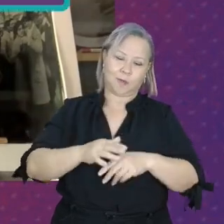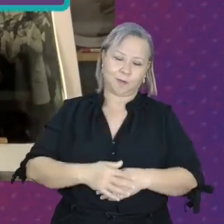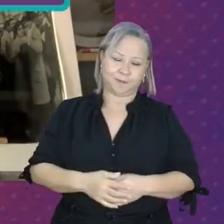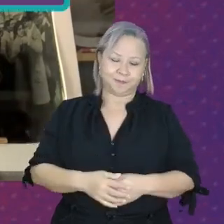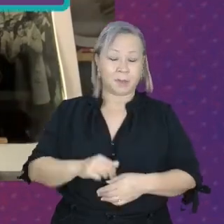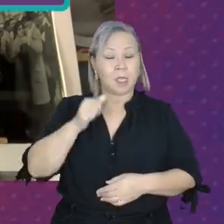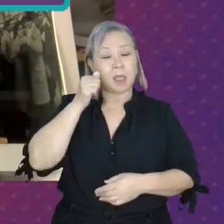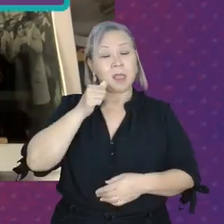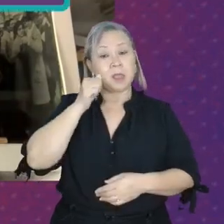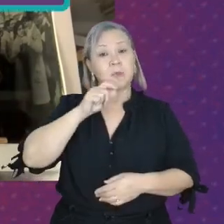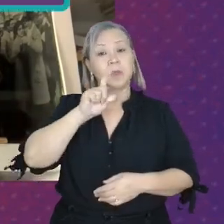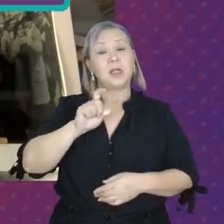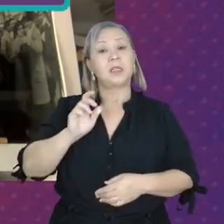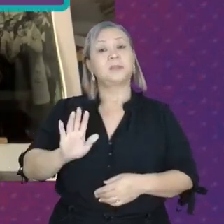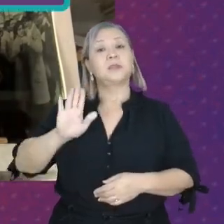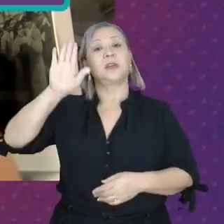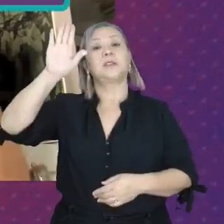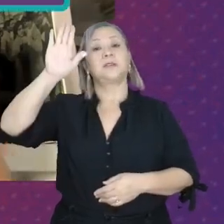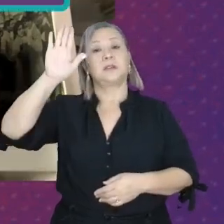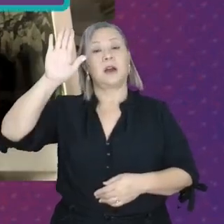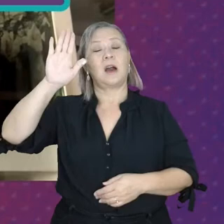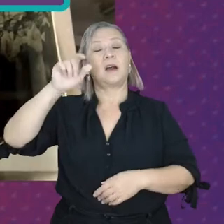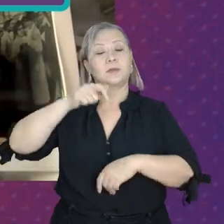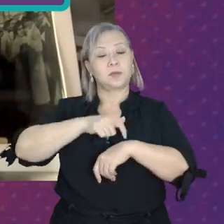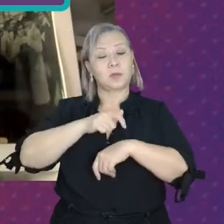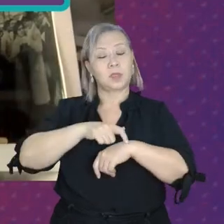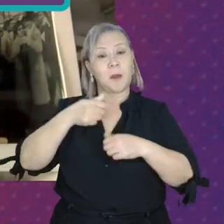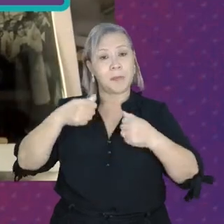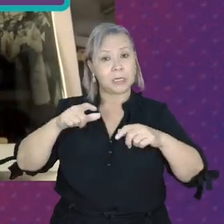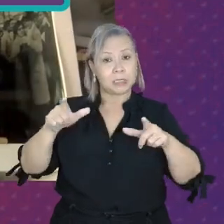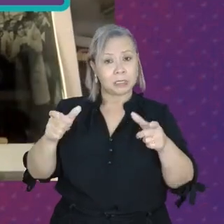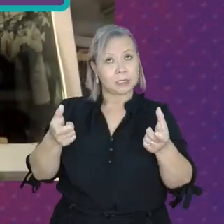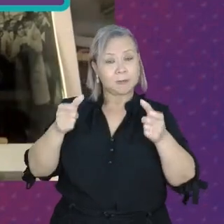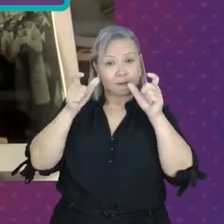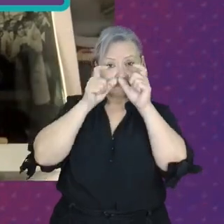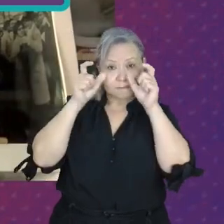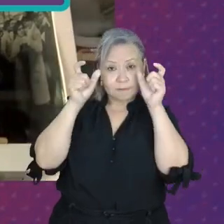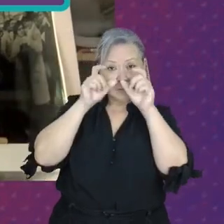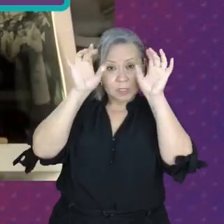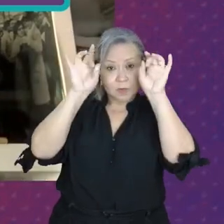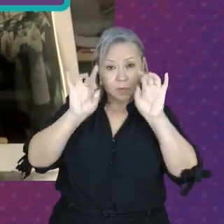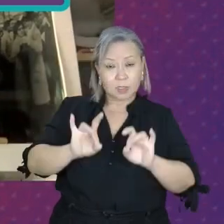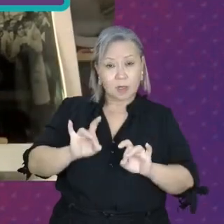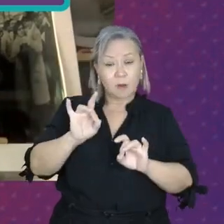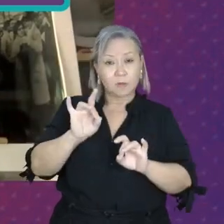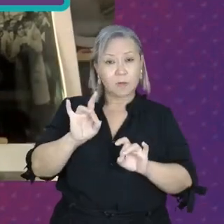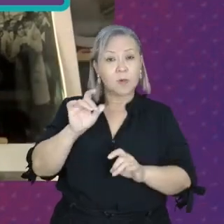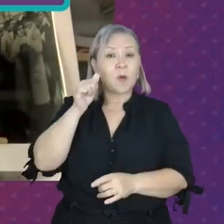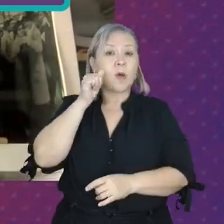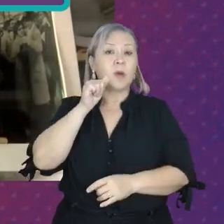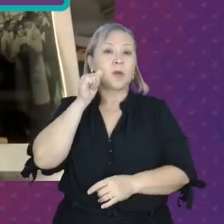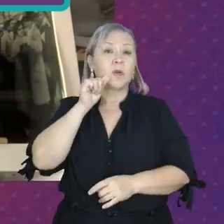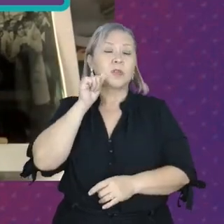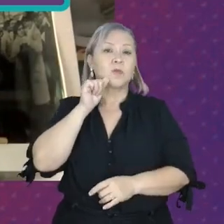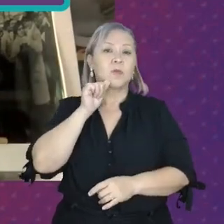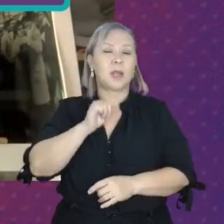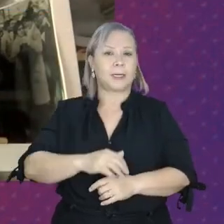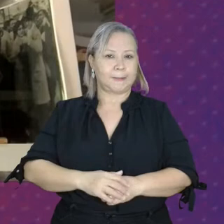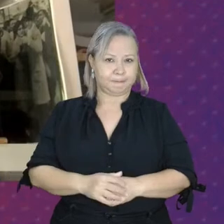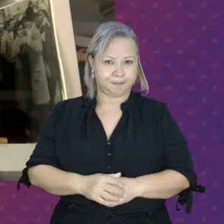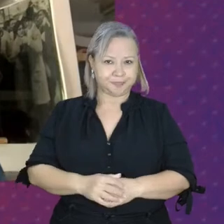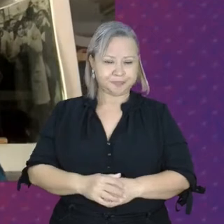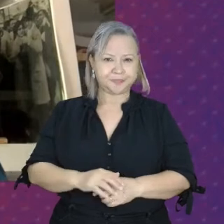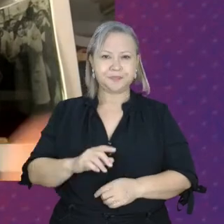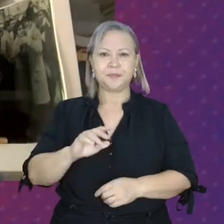são candidatas nesse momento devem ter uma atenção muito especial com as mulheres que não só